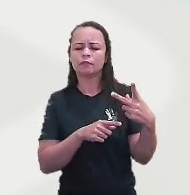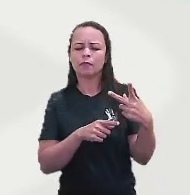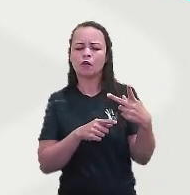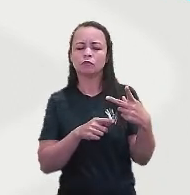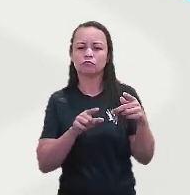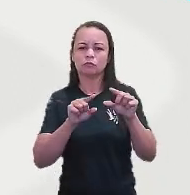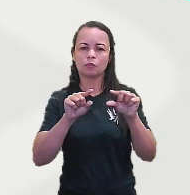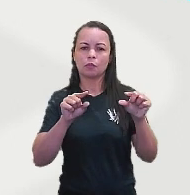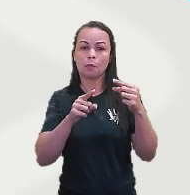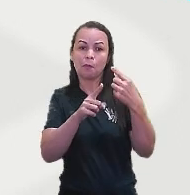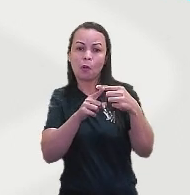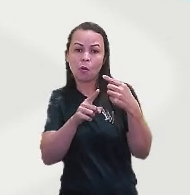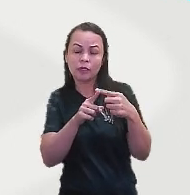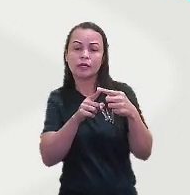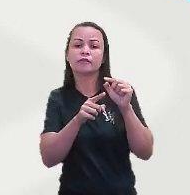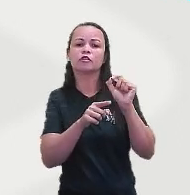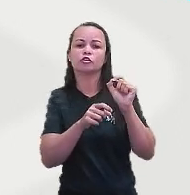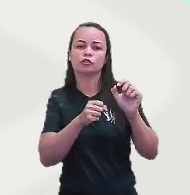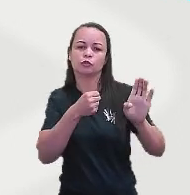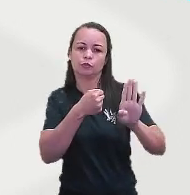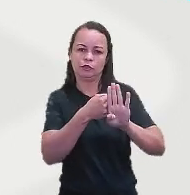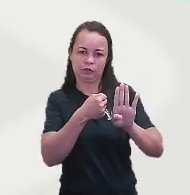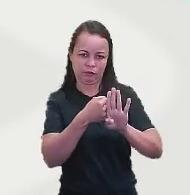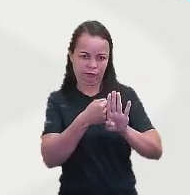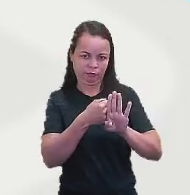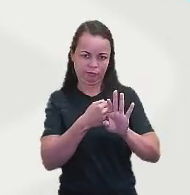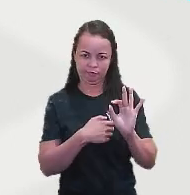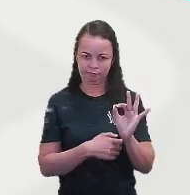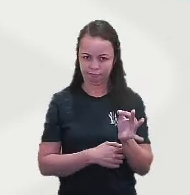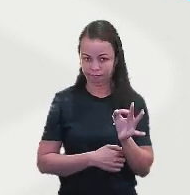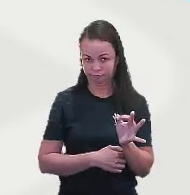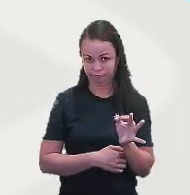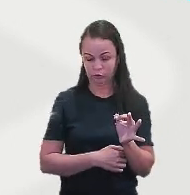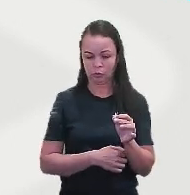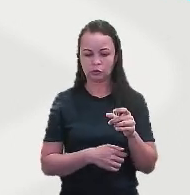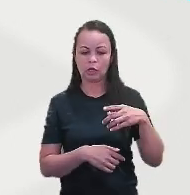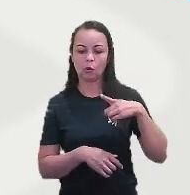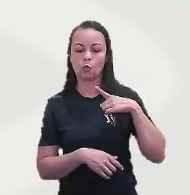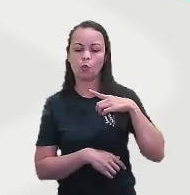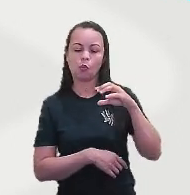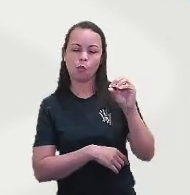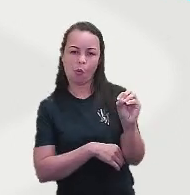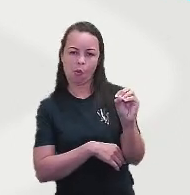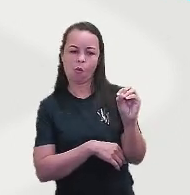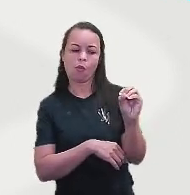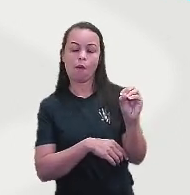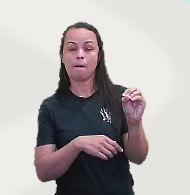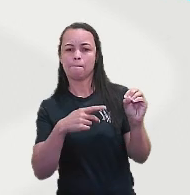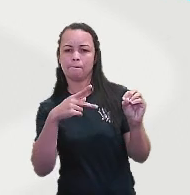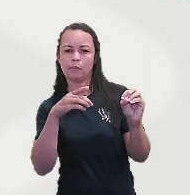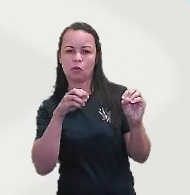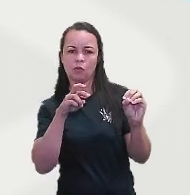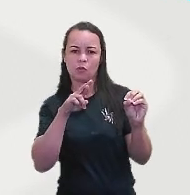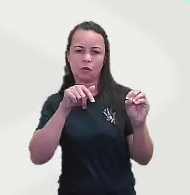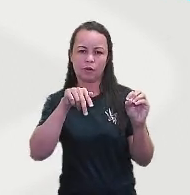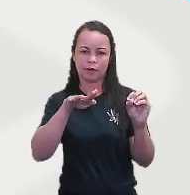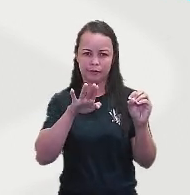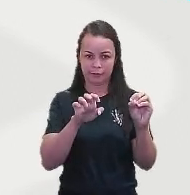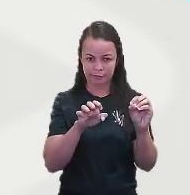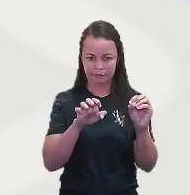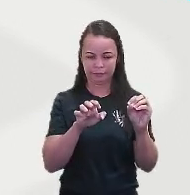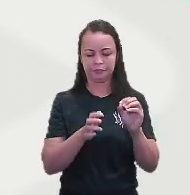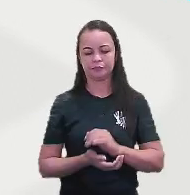porquê seja um substantivo, tá certo? Temos também, você sabe o porquê de Maria estar